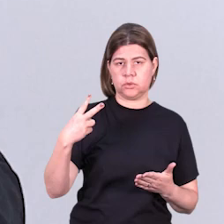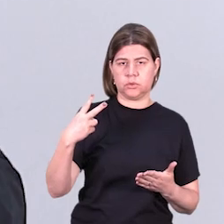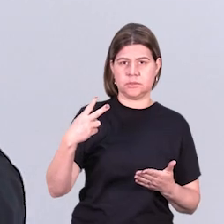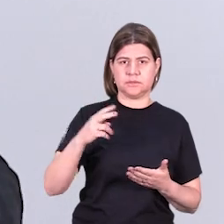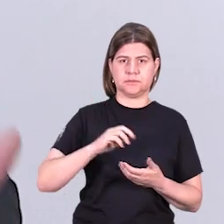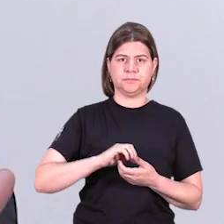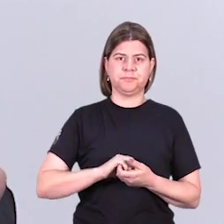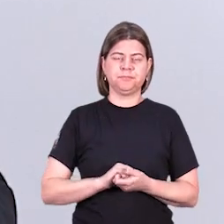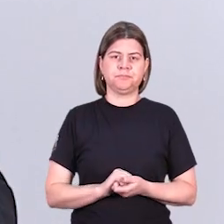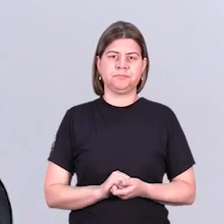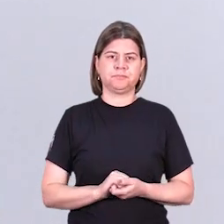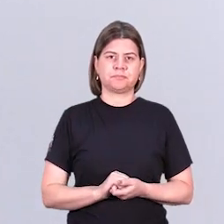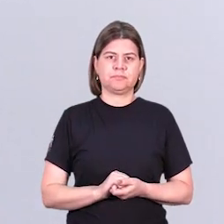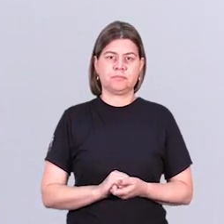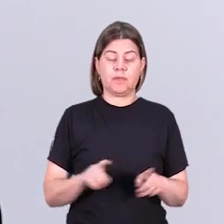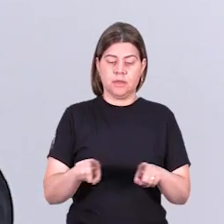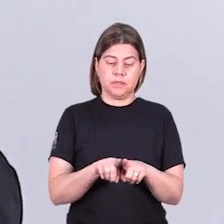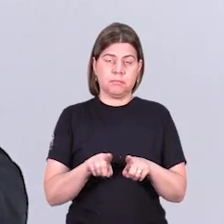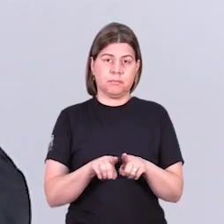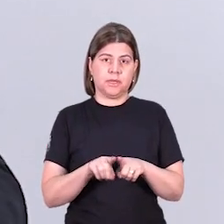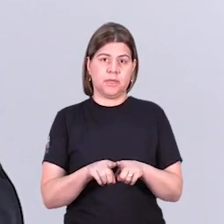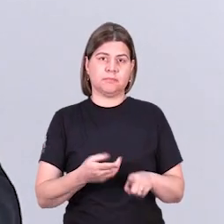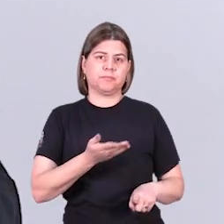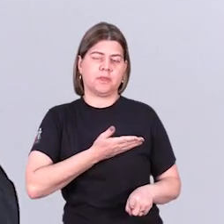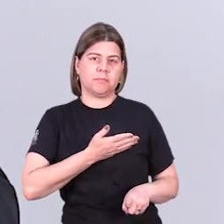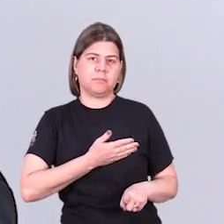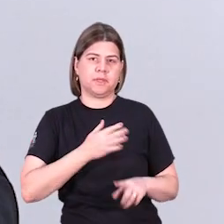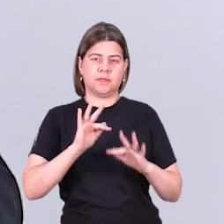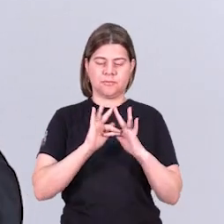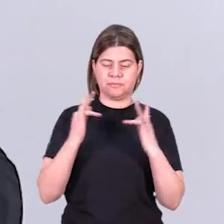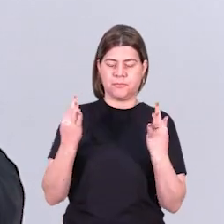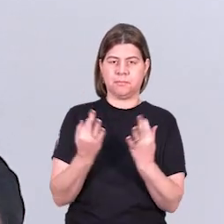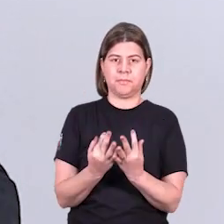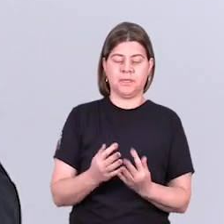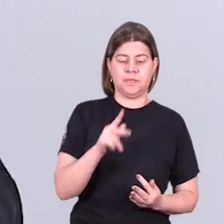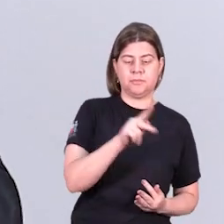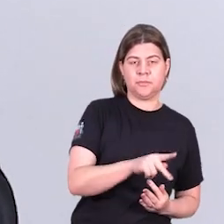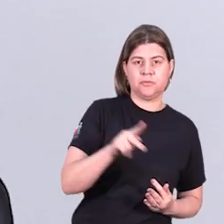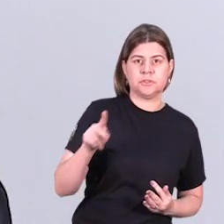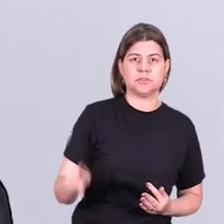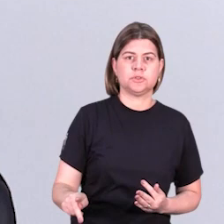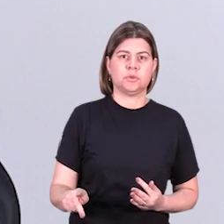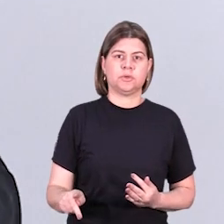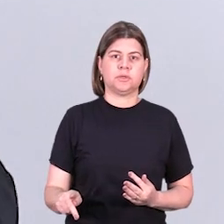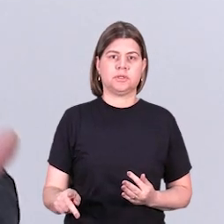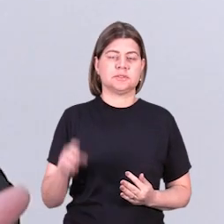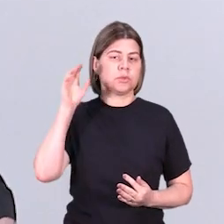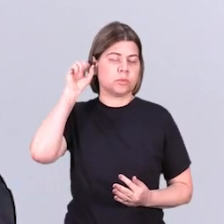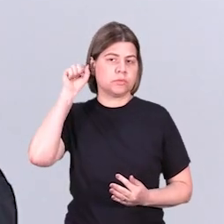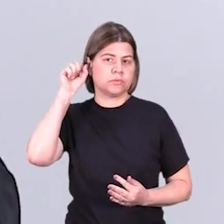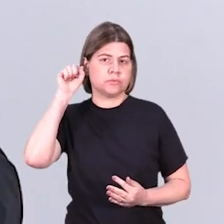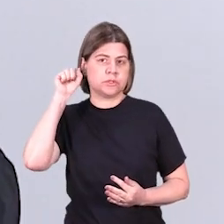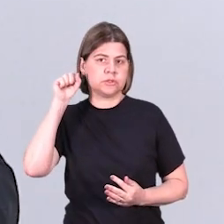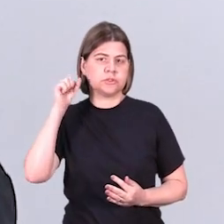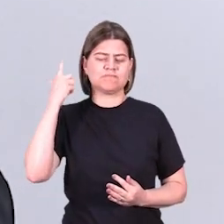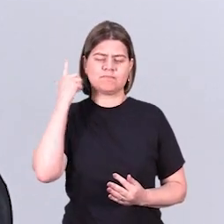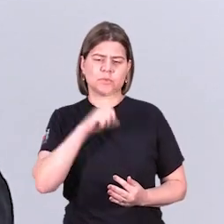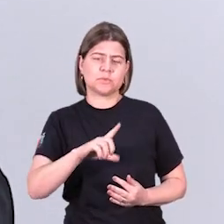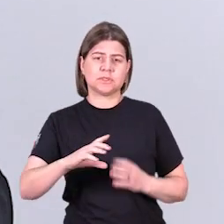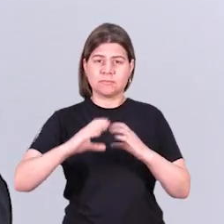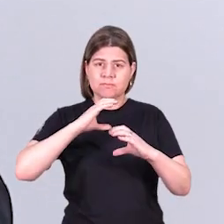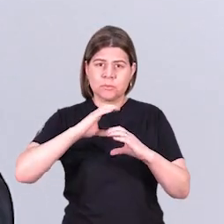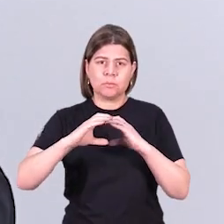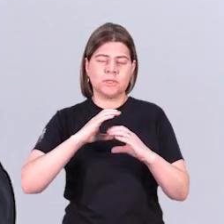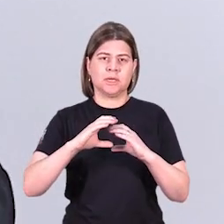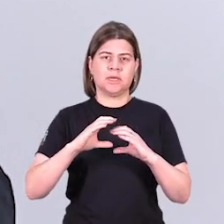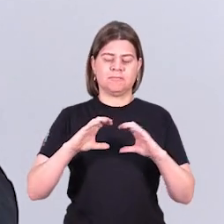a segunda língua. Além disso, permite que os colegas, familiares e professores ouvintes compreendam o